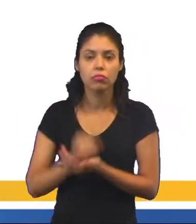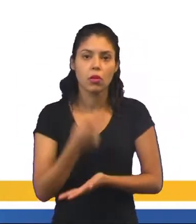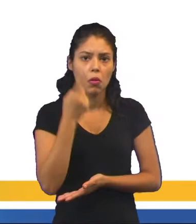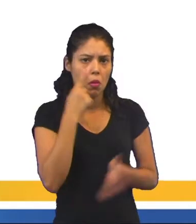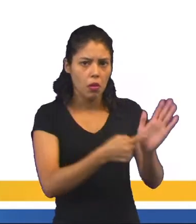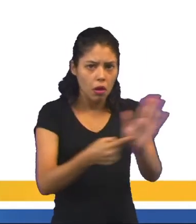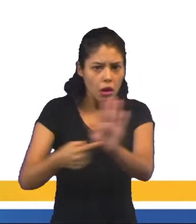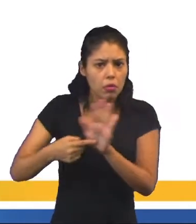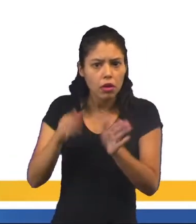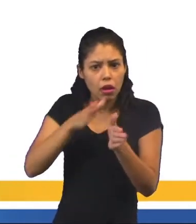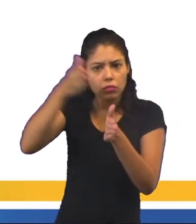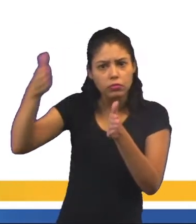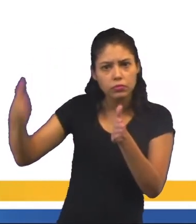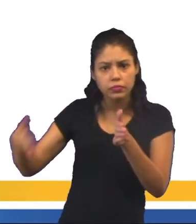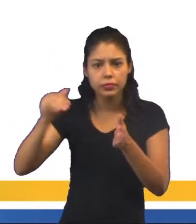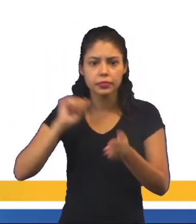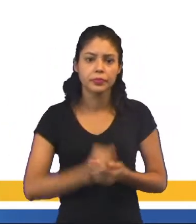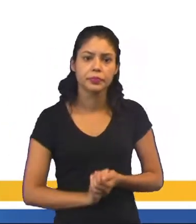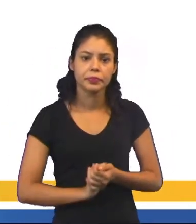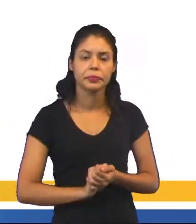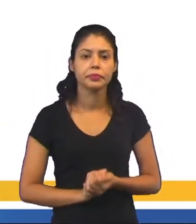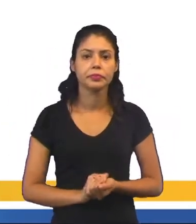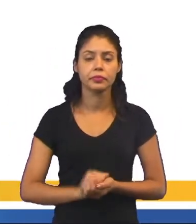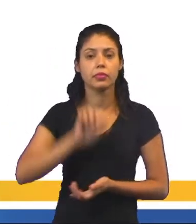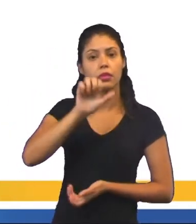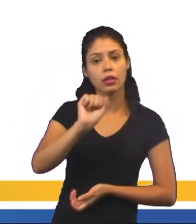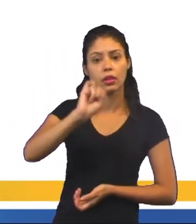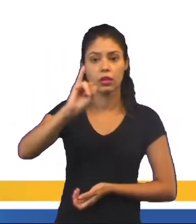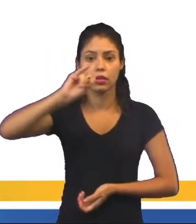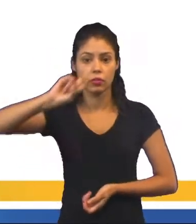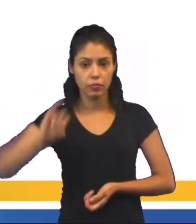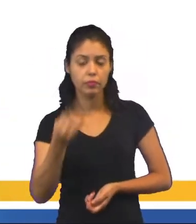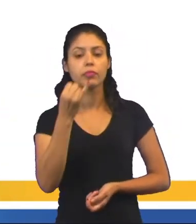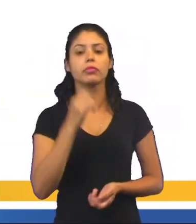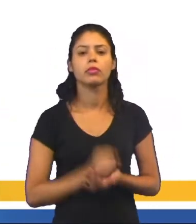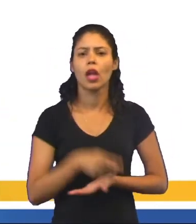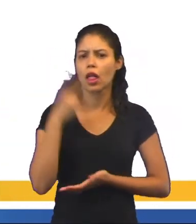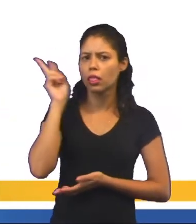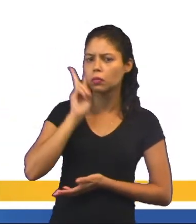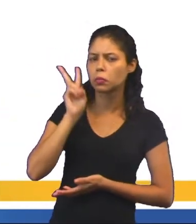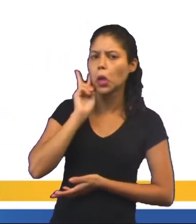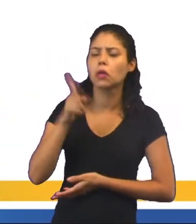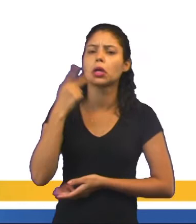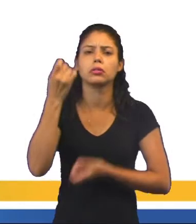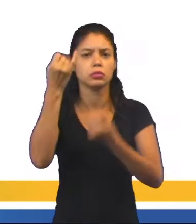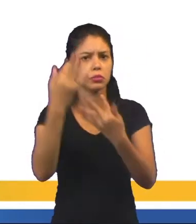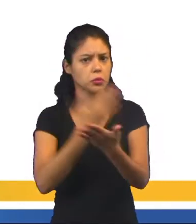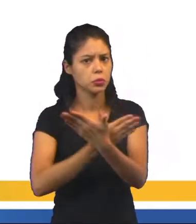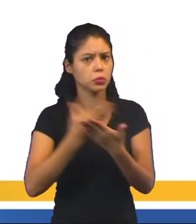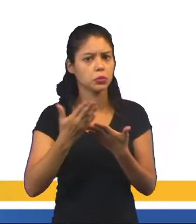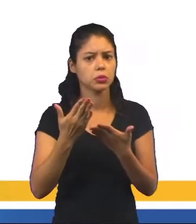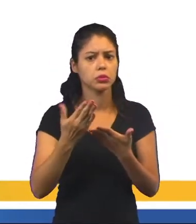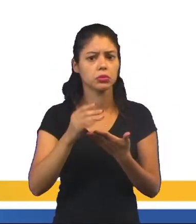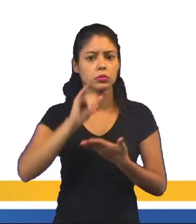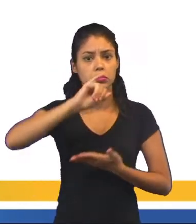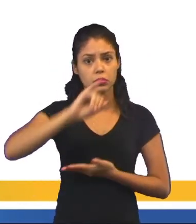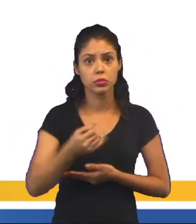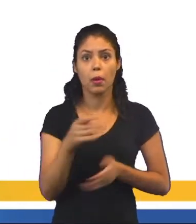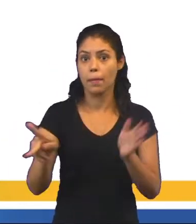olha a representação ao lado. O A e J. Lembrando que a gente falou no início, eu tinha colocado ele